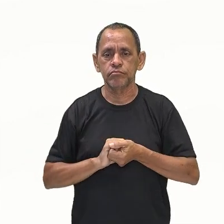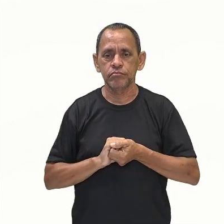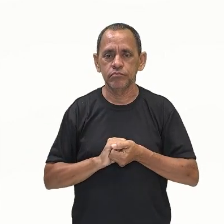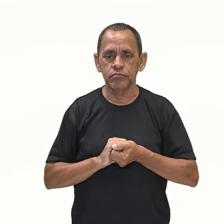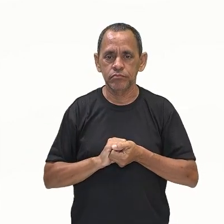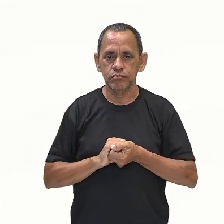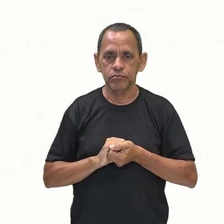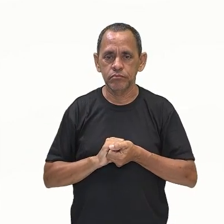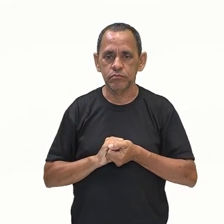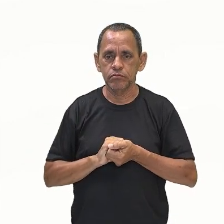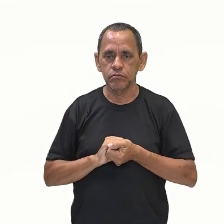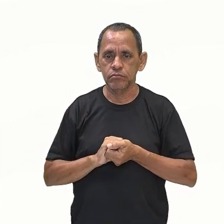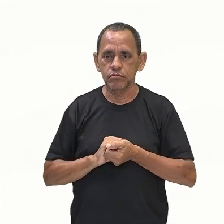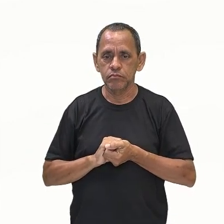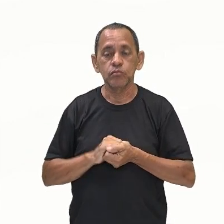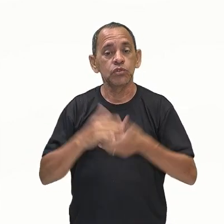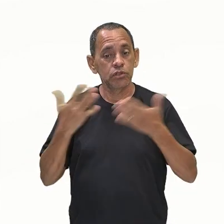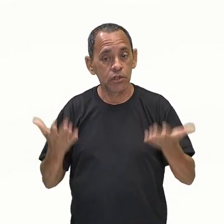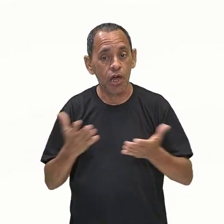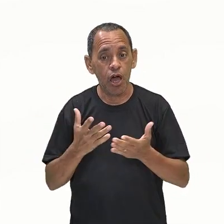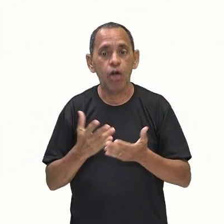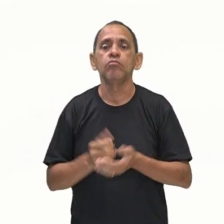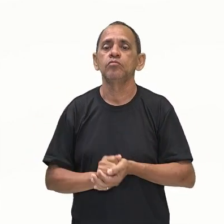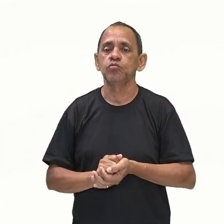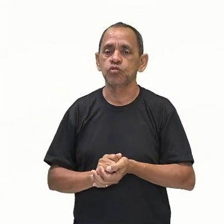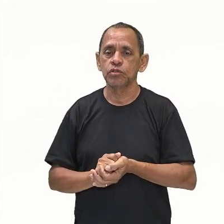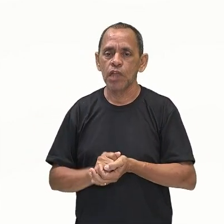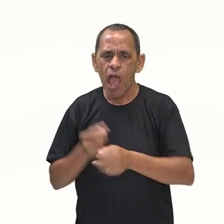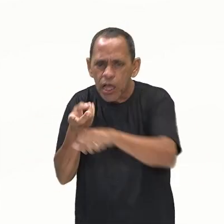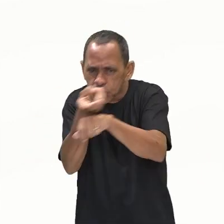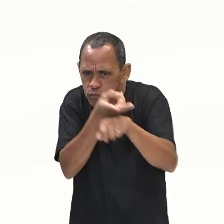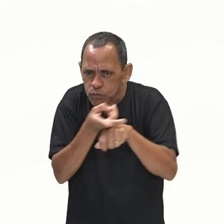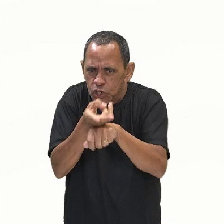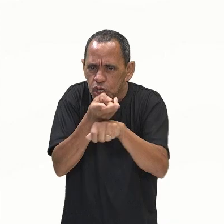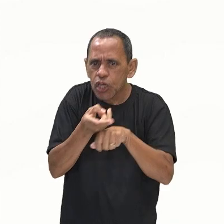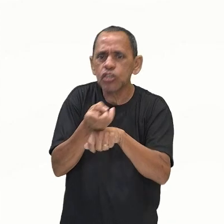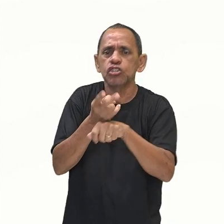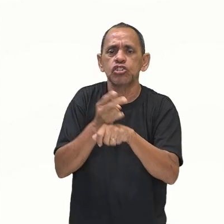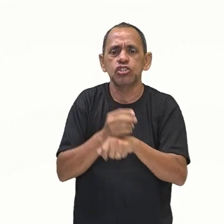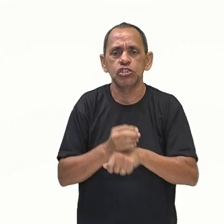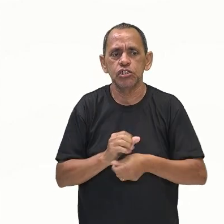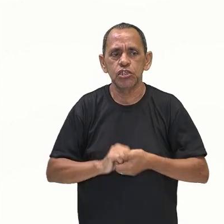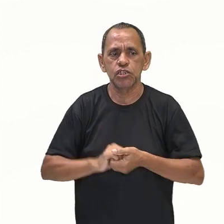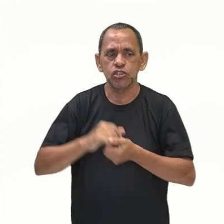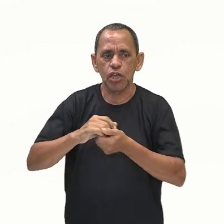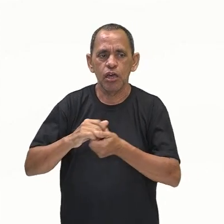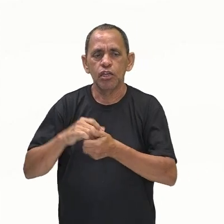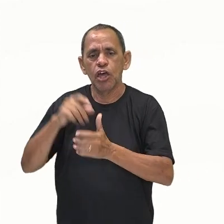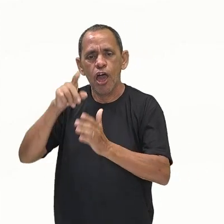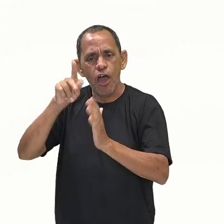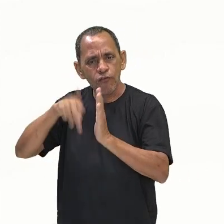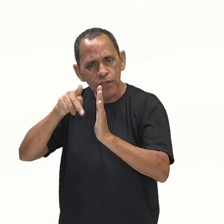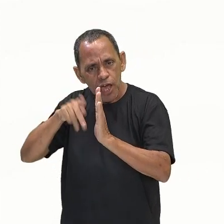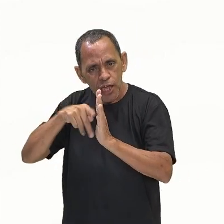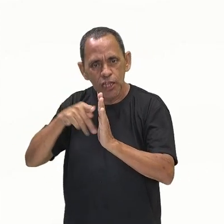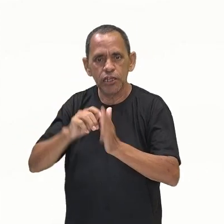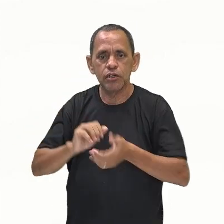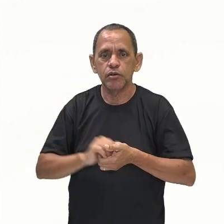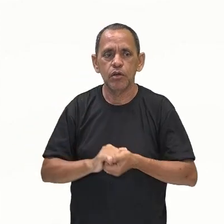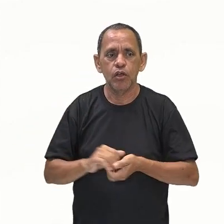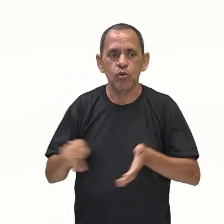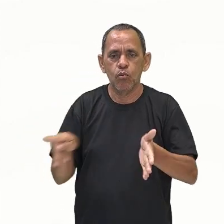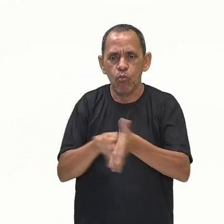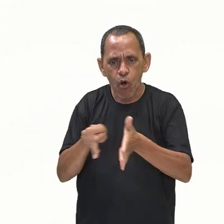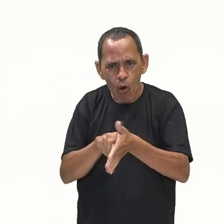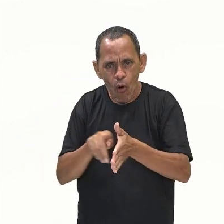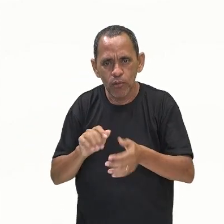Então, através da expedição, houve a ocupação do Vale do Amazonas com a instalação de fortes e missões religiosas nas margens do